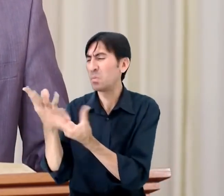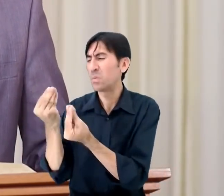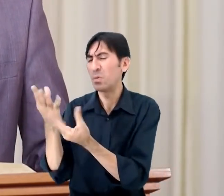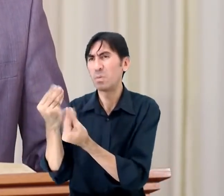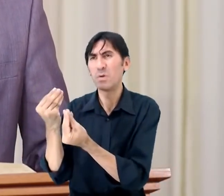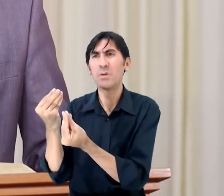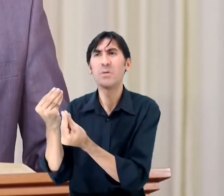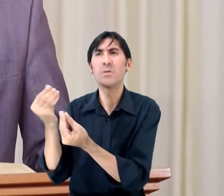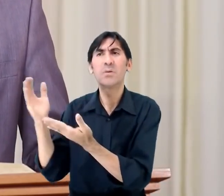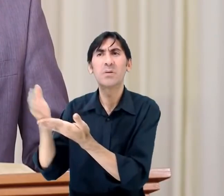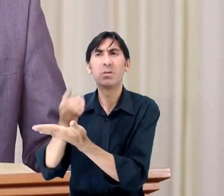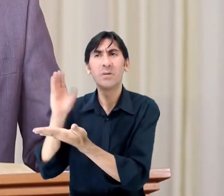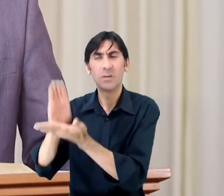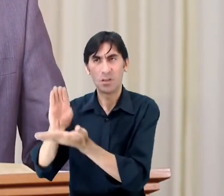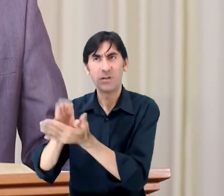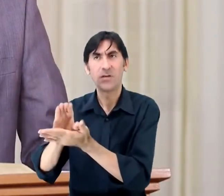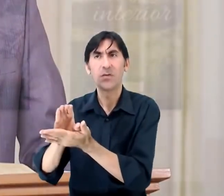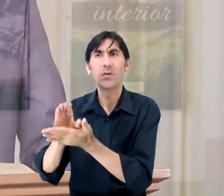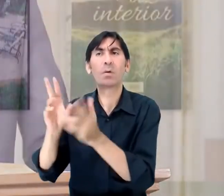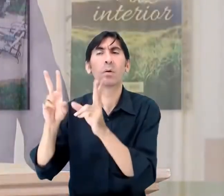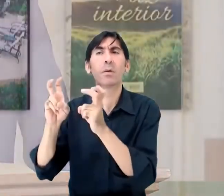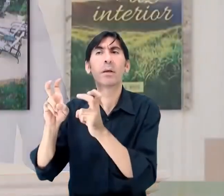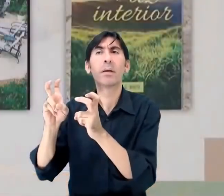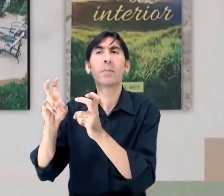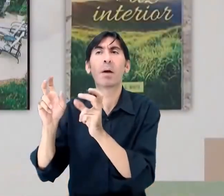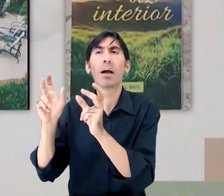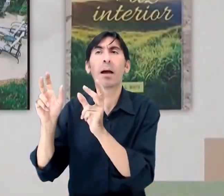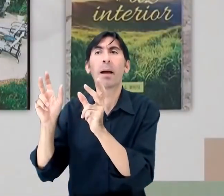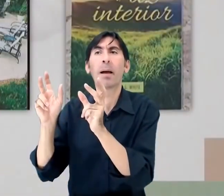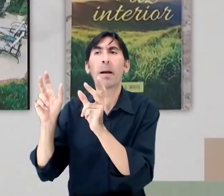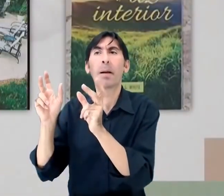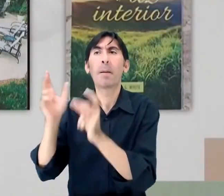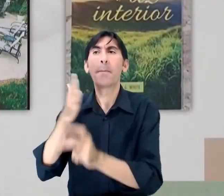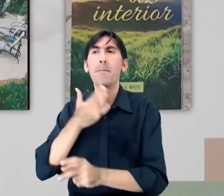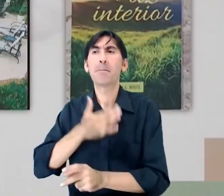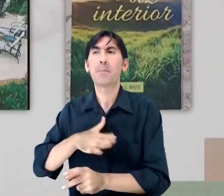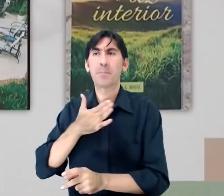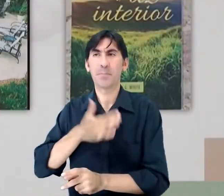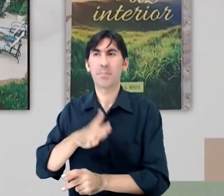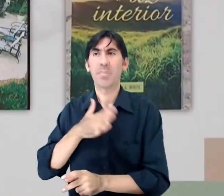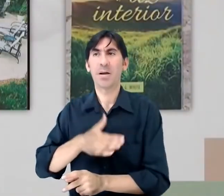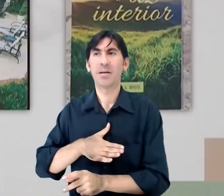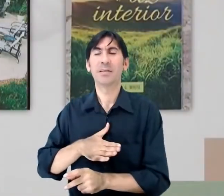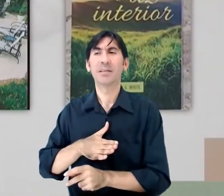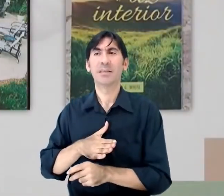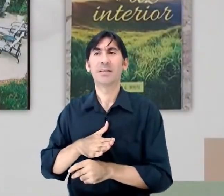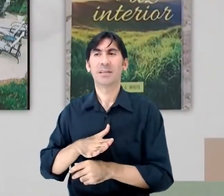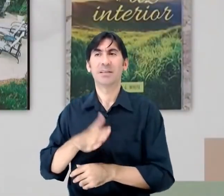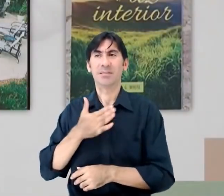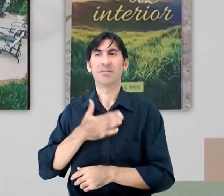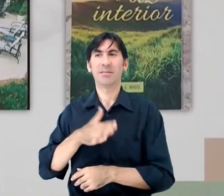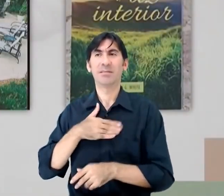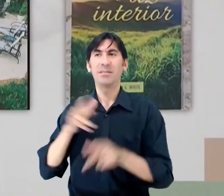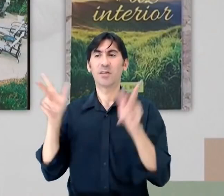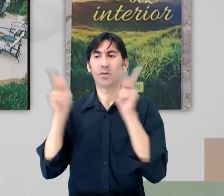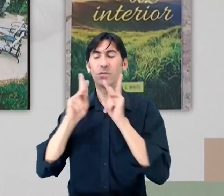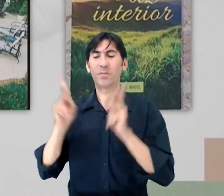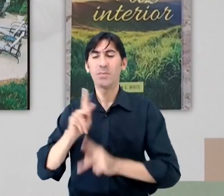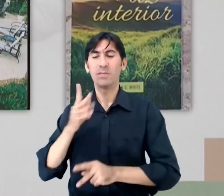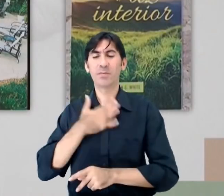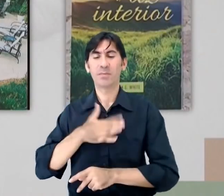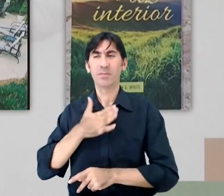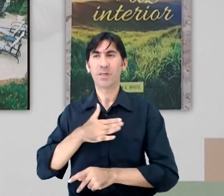Interior. Sim, vai ser mostrado mais uma vez, olha só, essa última gravura. Como Encontrar a Paz